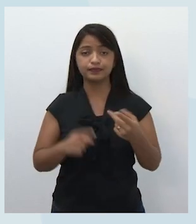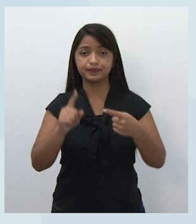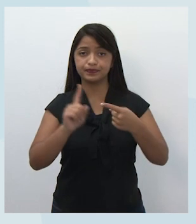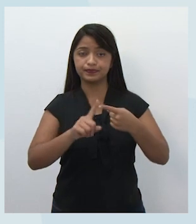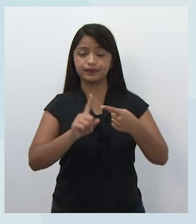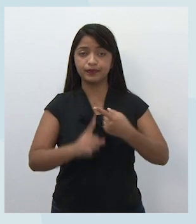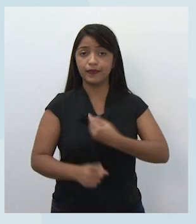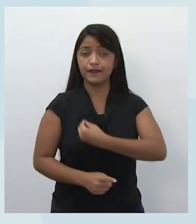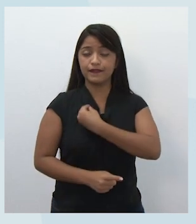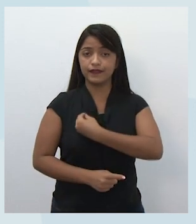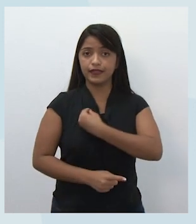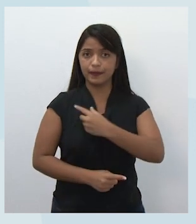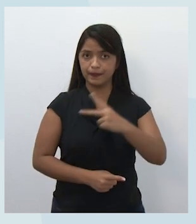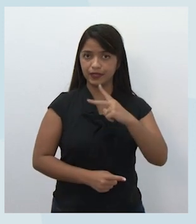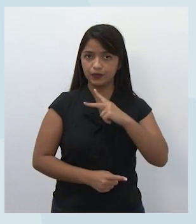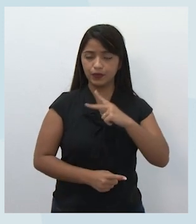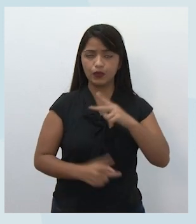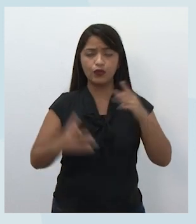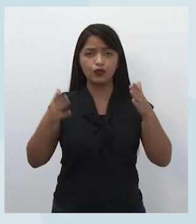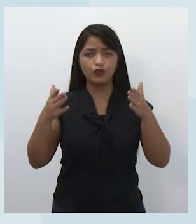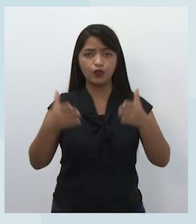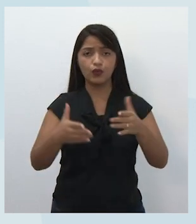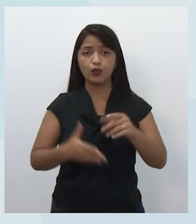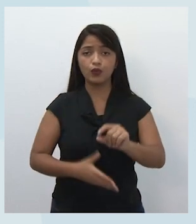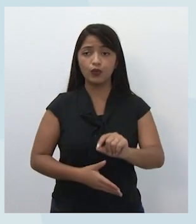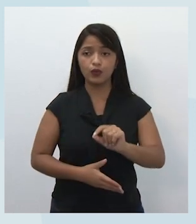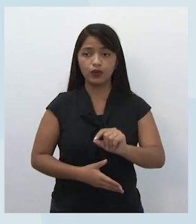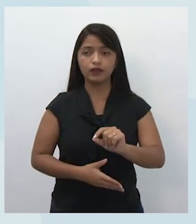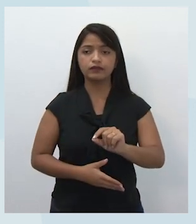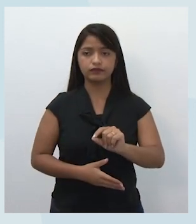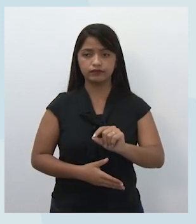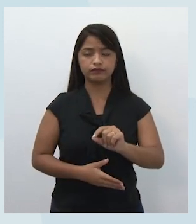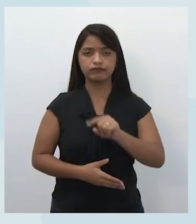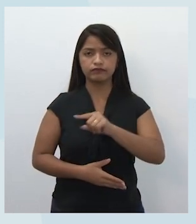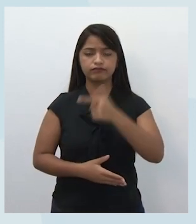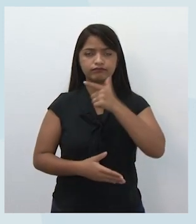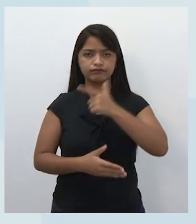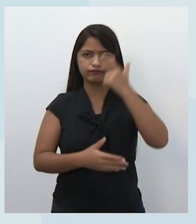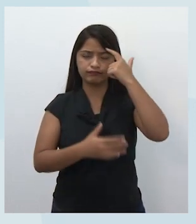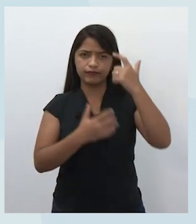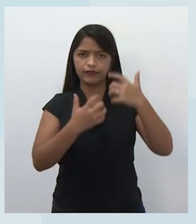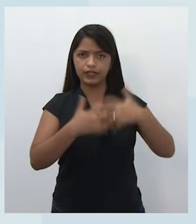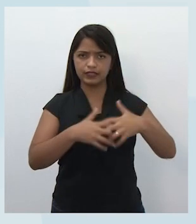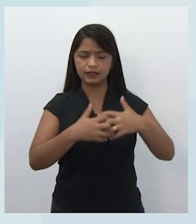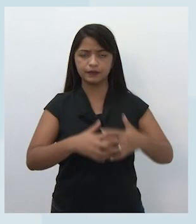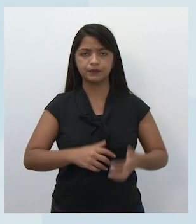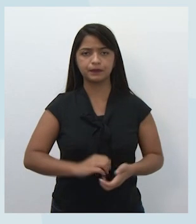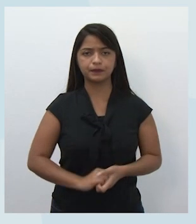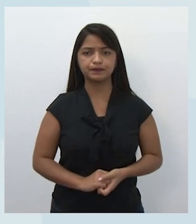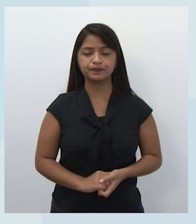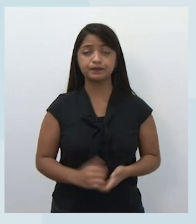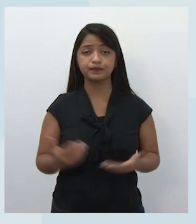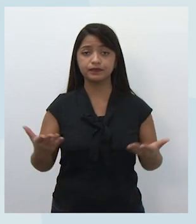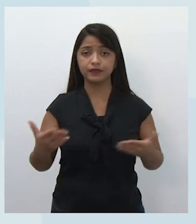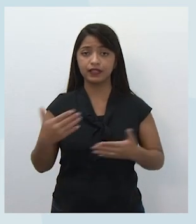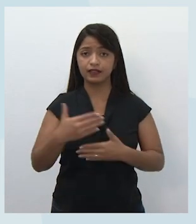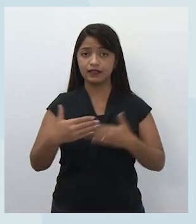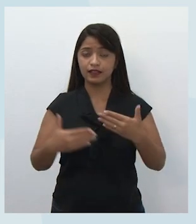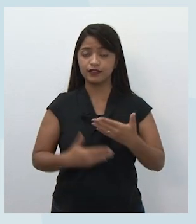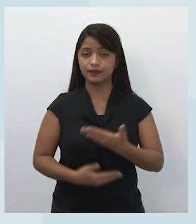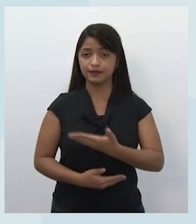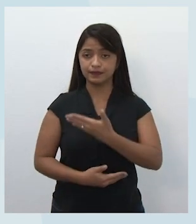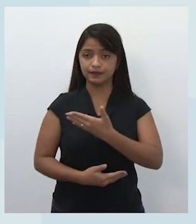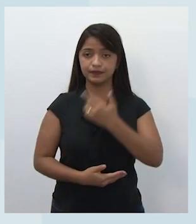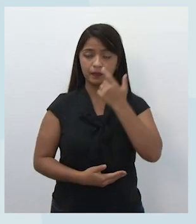esse foco na sua atuação no cotidiano. Tá? Eu vou pedir o próximo slide, por favor. Outros